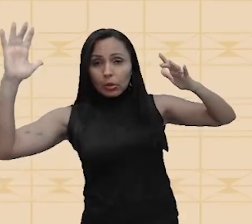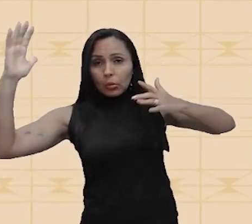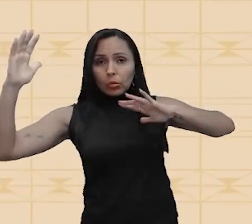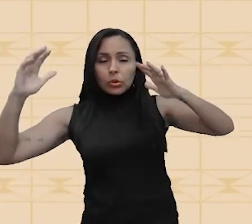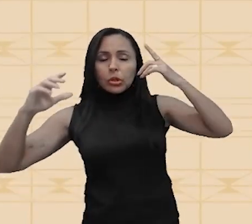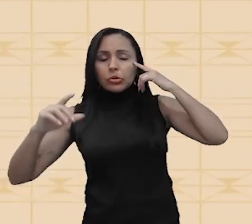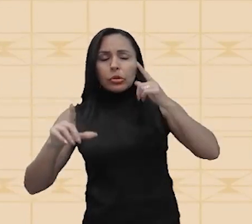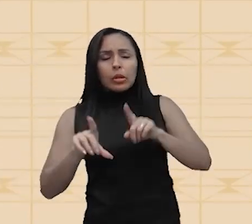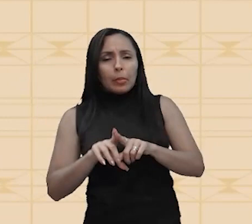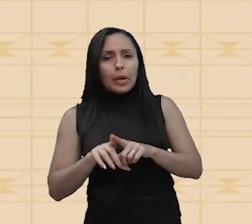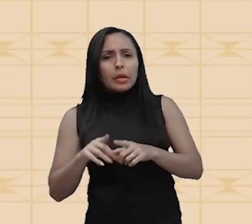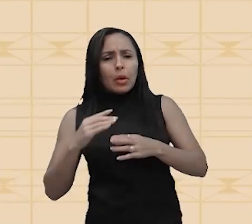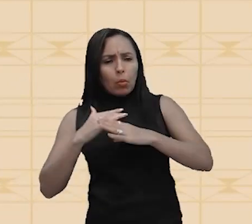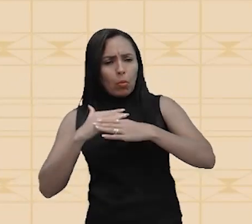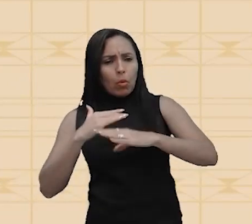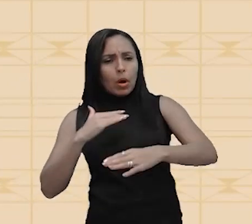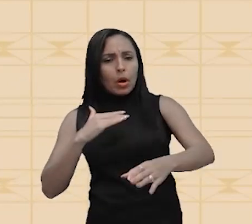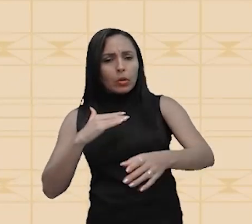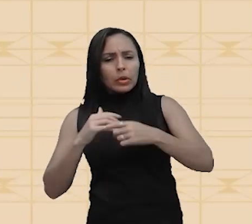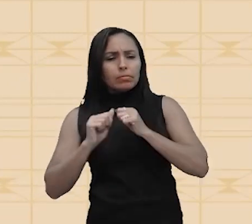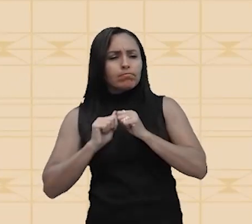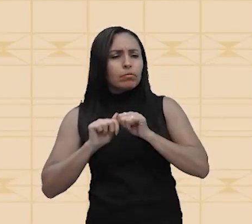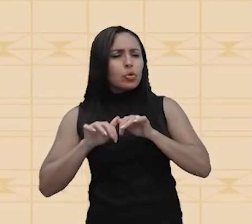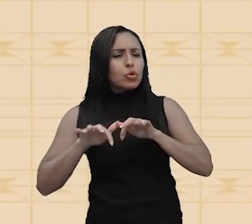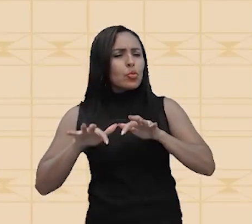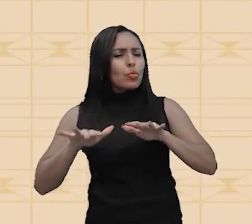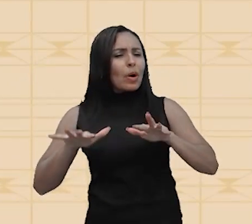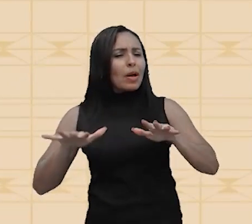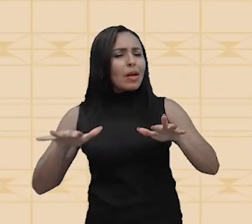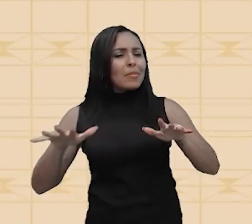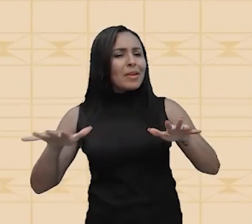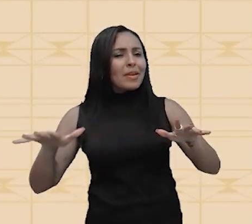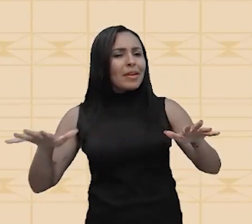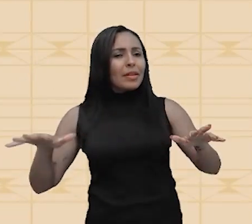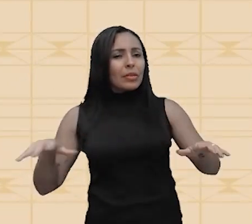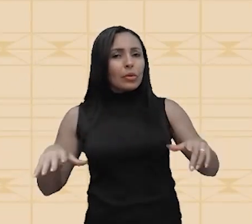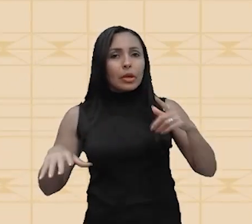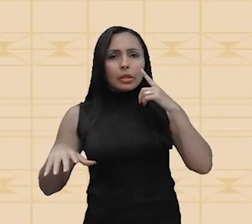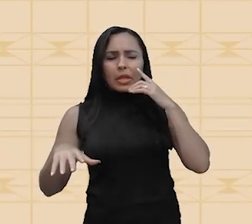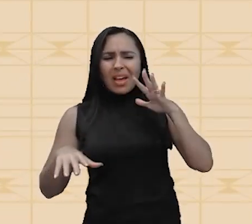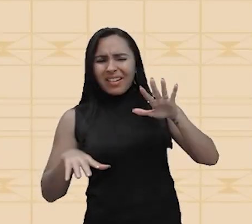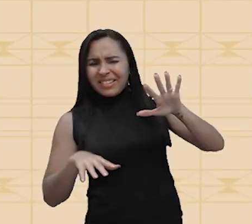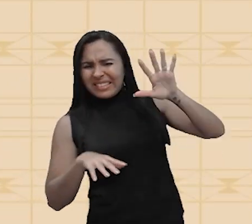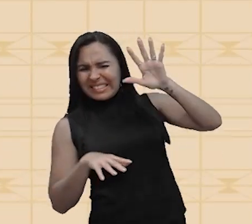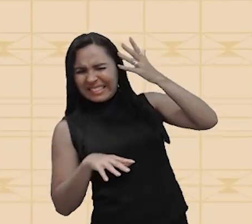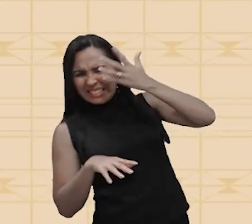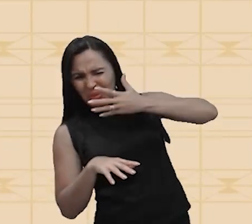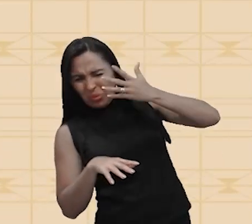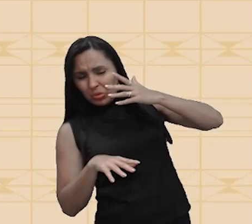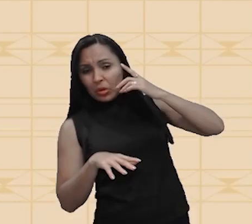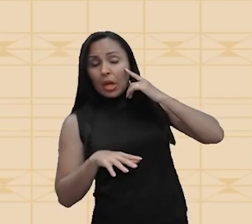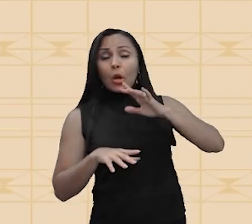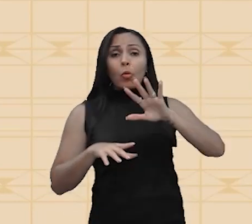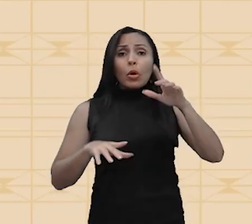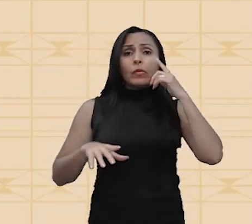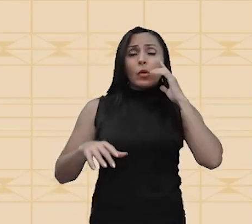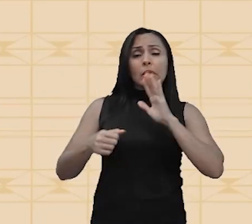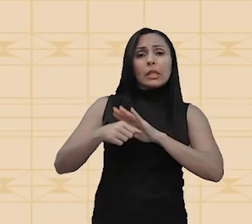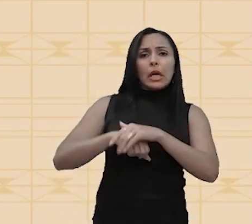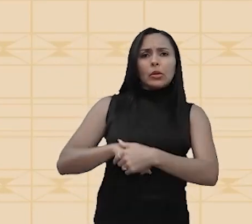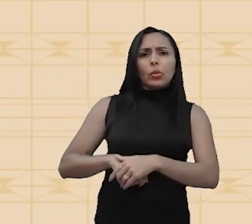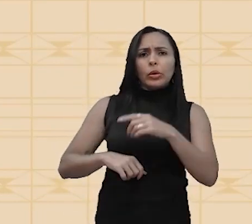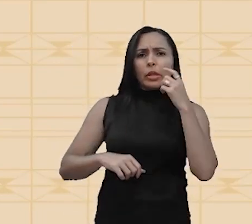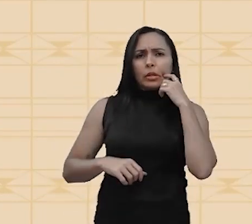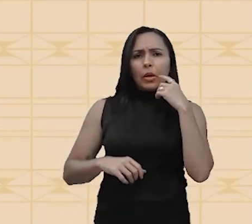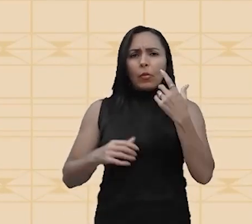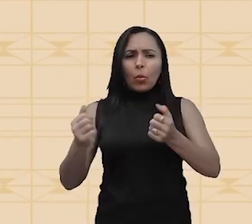onda, ela tem um espalhamento, de maneira que faz com que a gente se ofusque. Quer um exemplo? Quando você está à noite e você vê o farol do carro, você